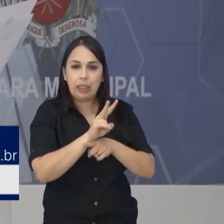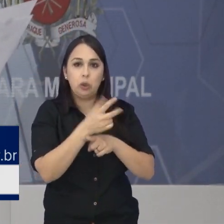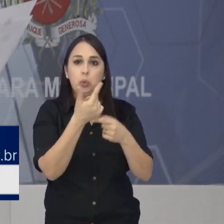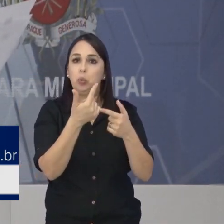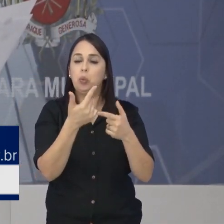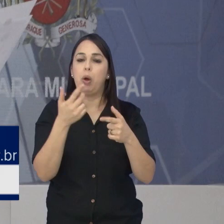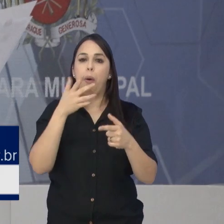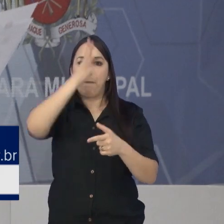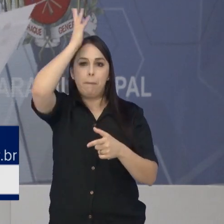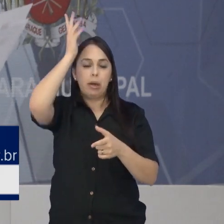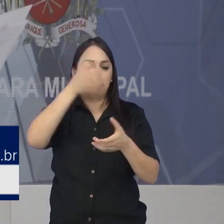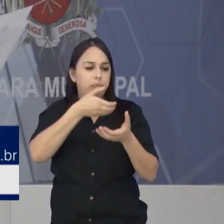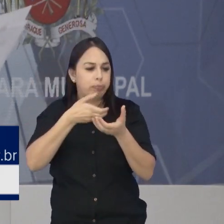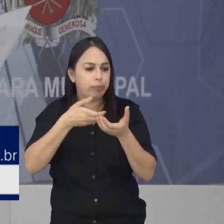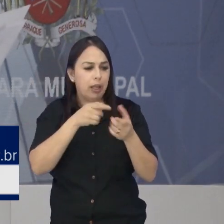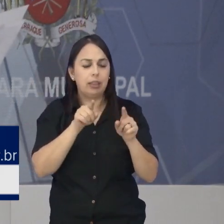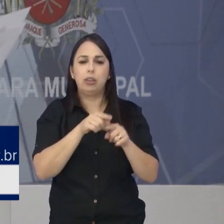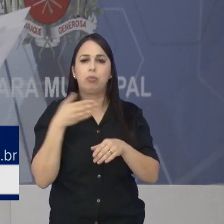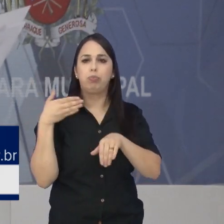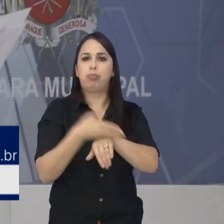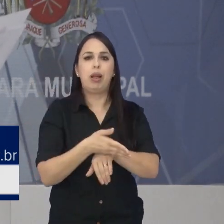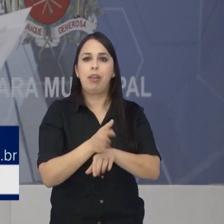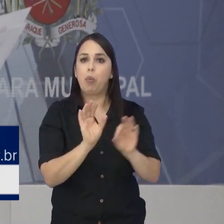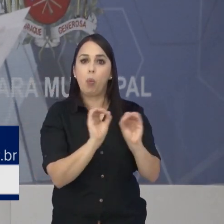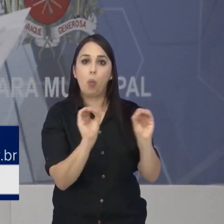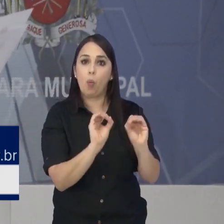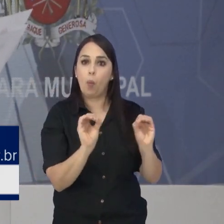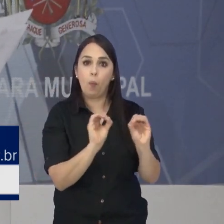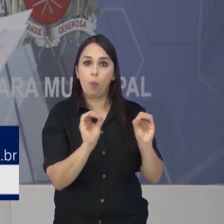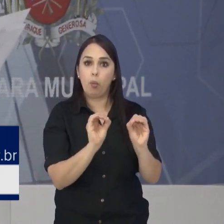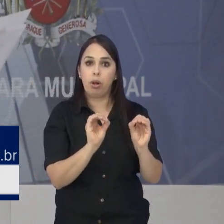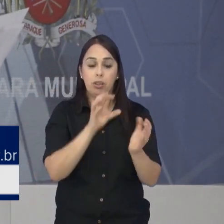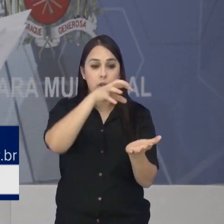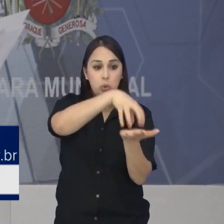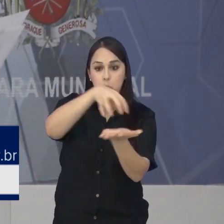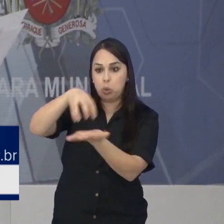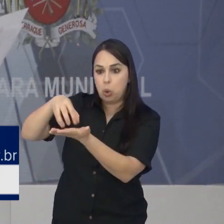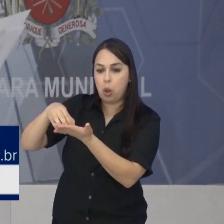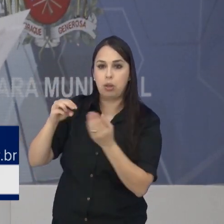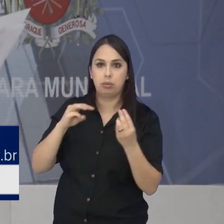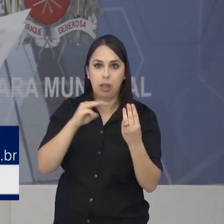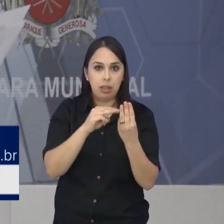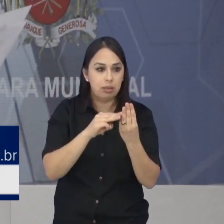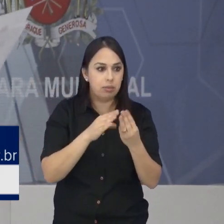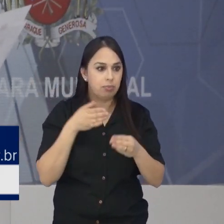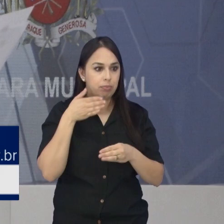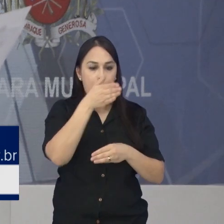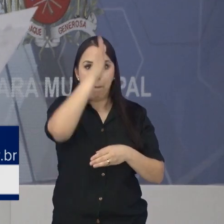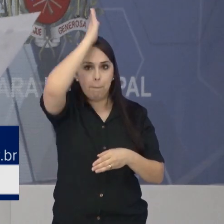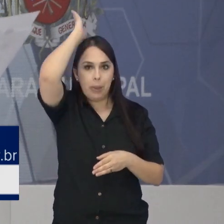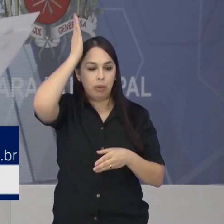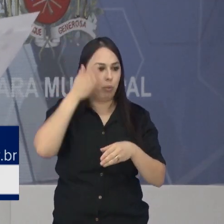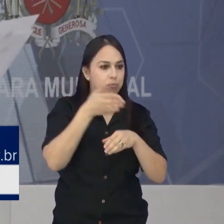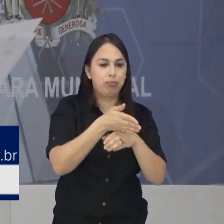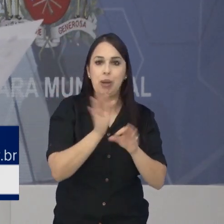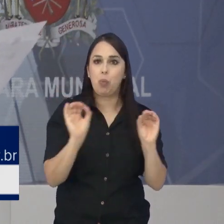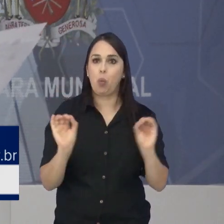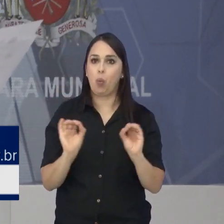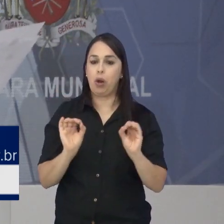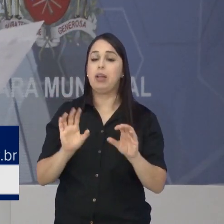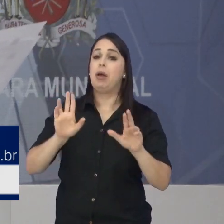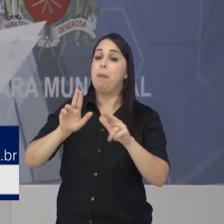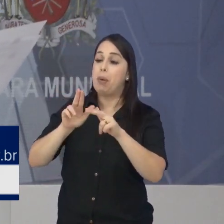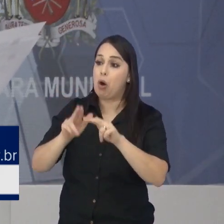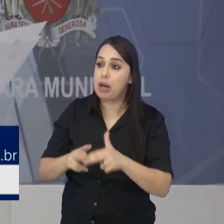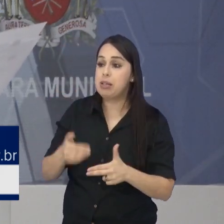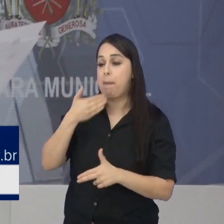Bombeiro, AVCB, para todos os imóveis ocupados por Fundação Cultural Cassano Ricardo. Propomos que seja comunicado ao Corpo de Bombeiro